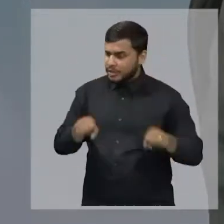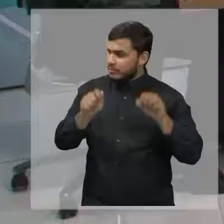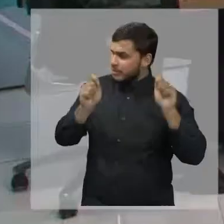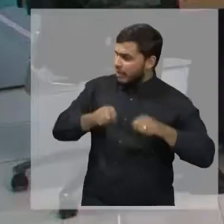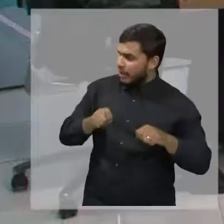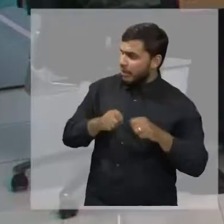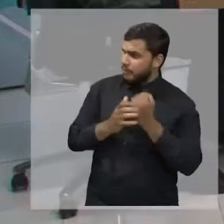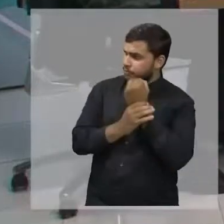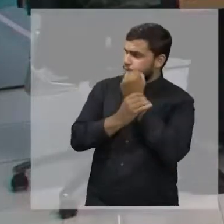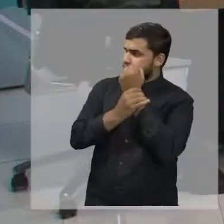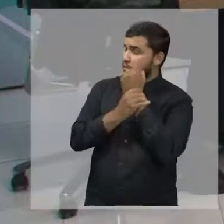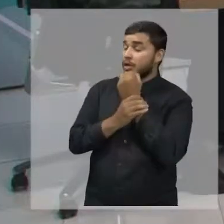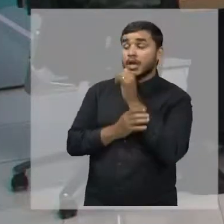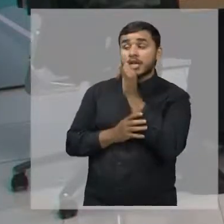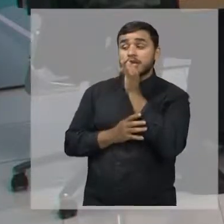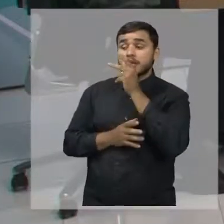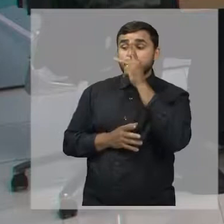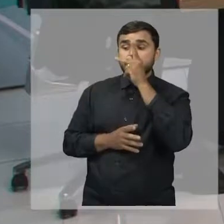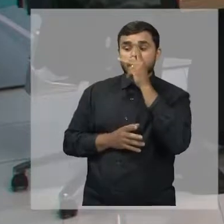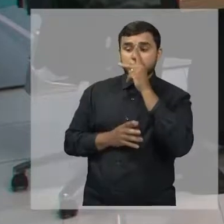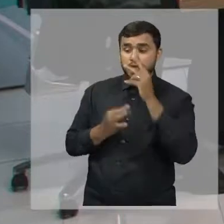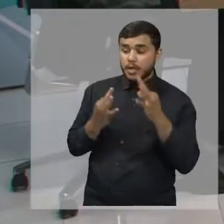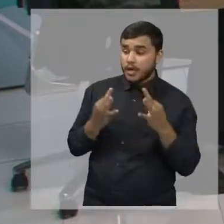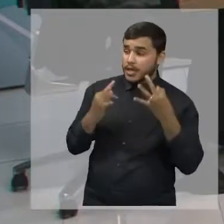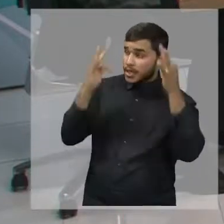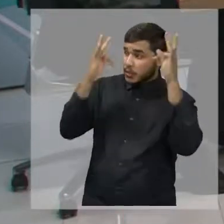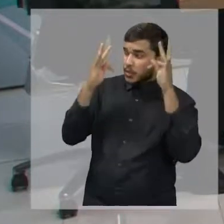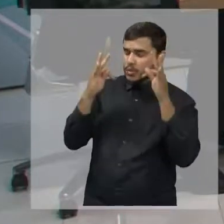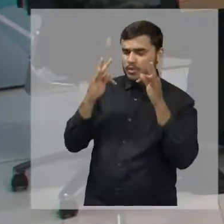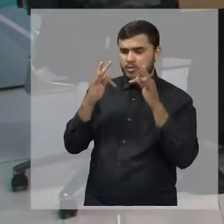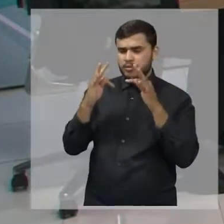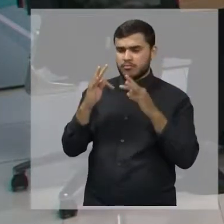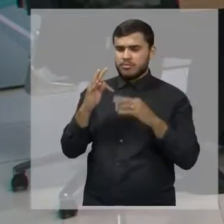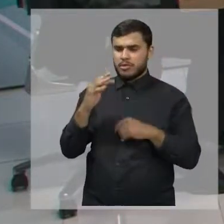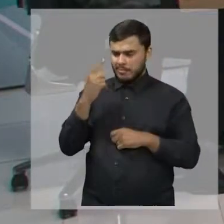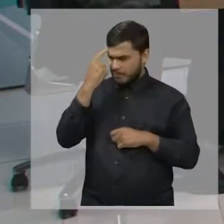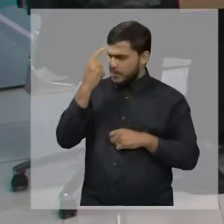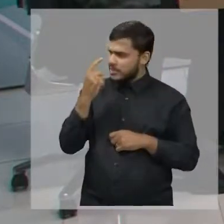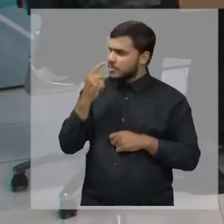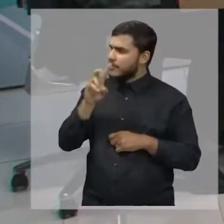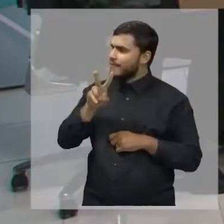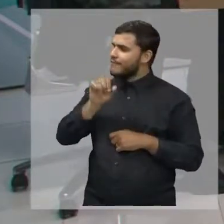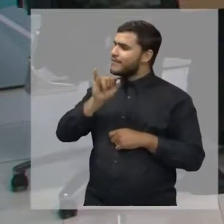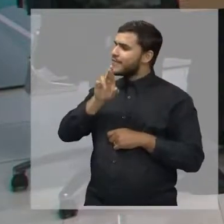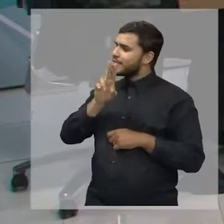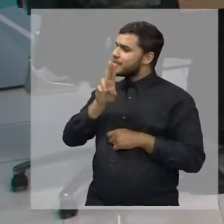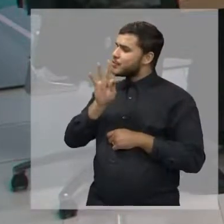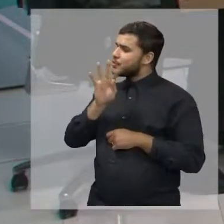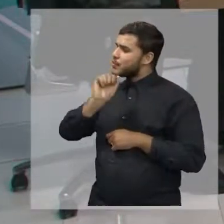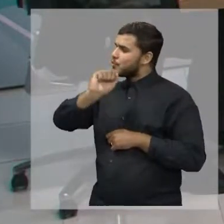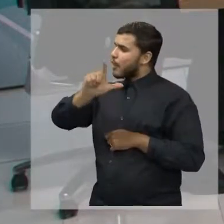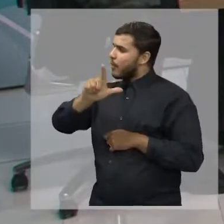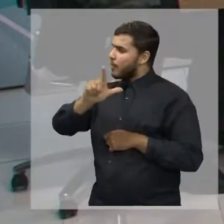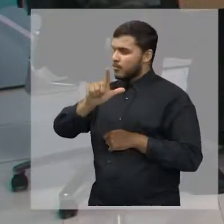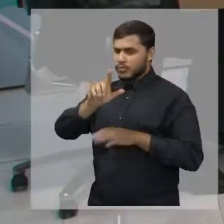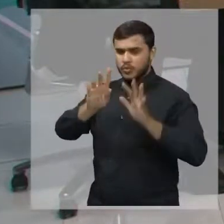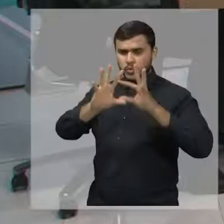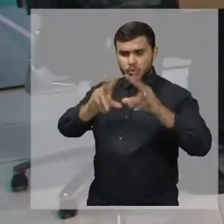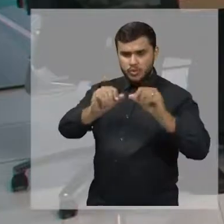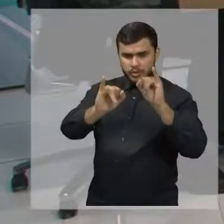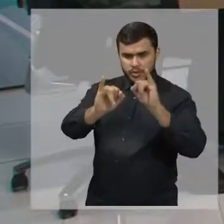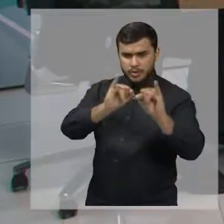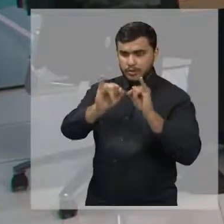virtuais levará também às eleições virtuais. Pela razão muito simples. O reconhecimento facial, que hoje está disponível aí nos